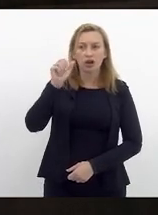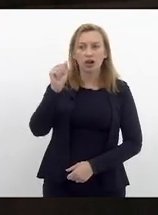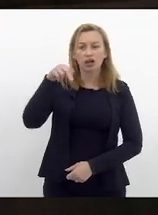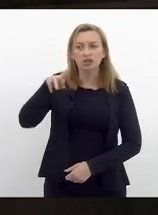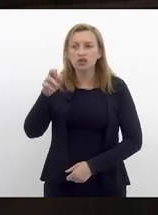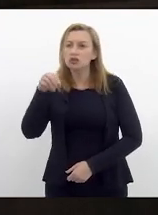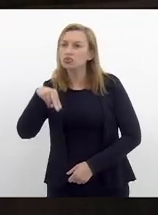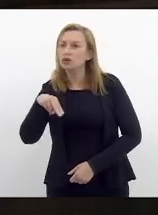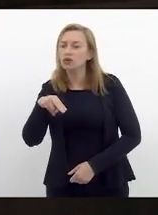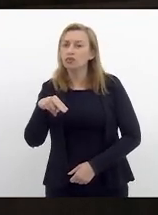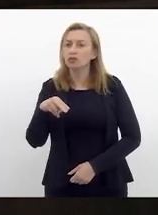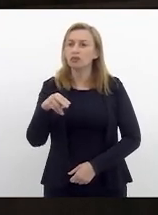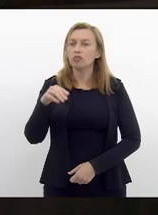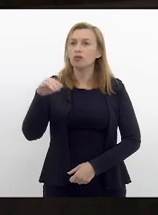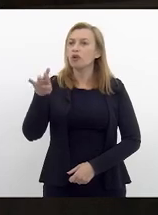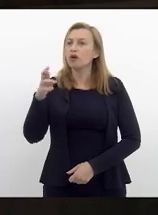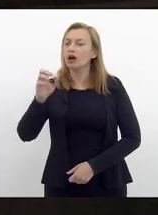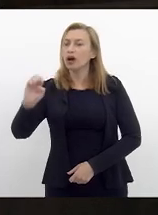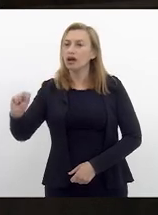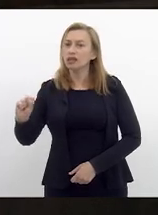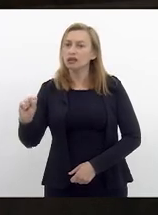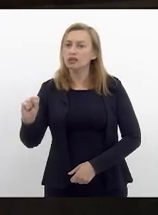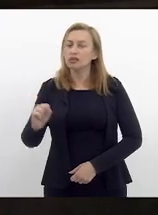Deputado Anderson Moraes.